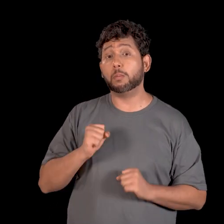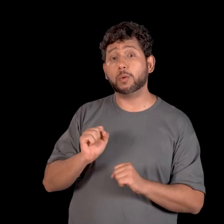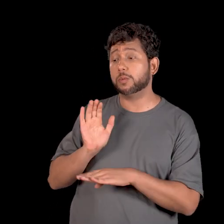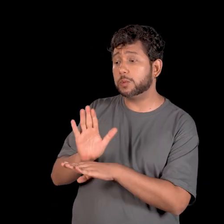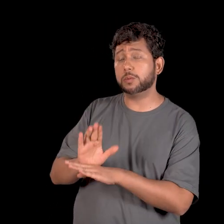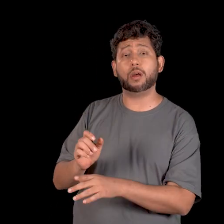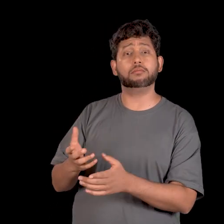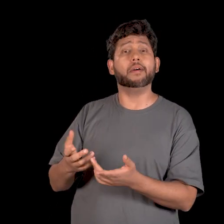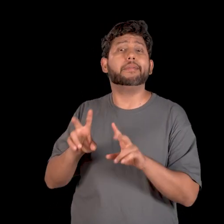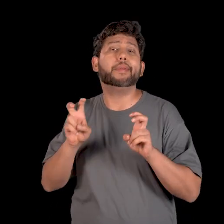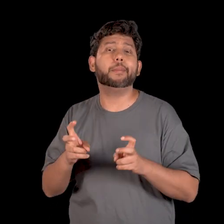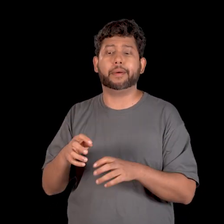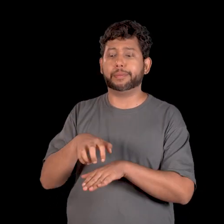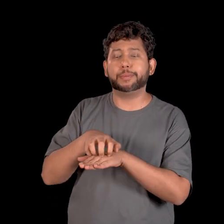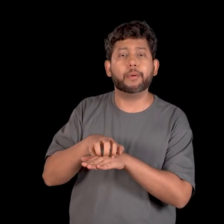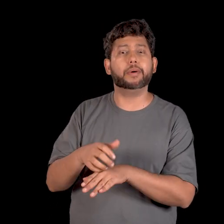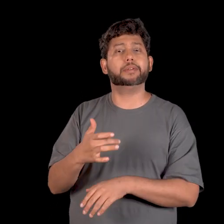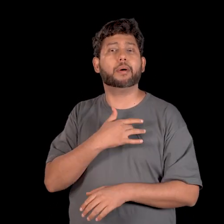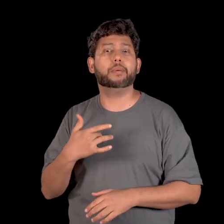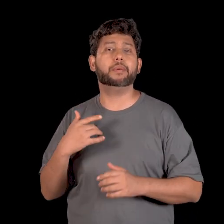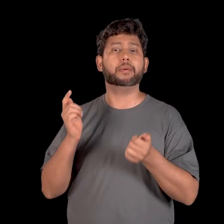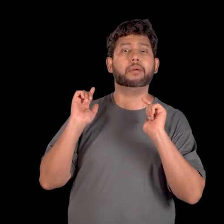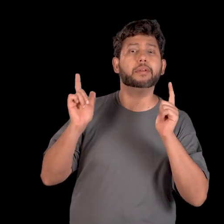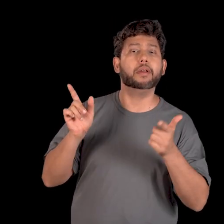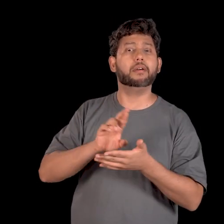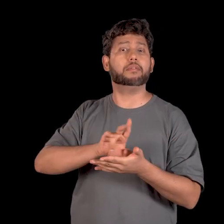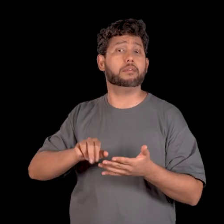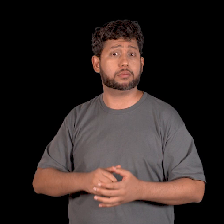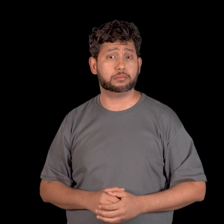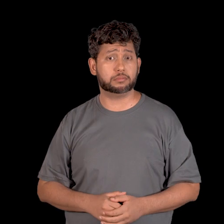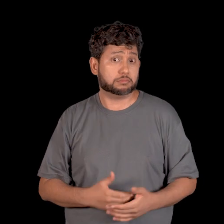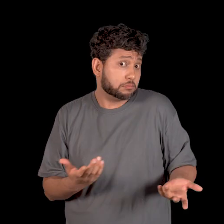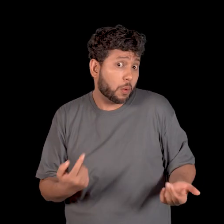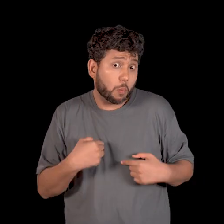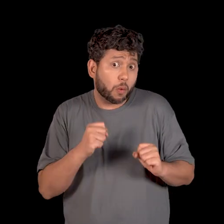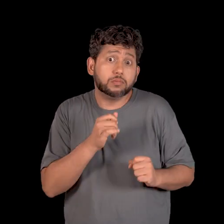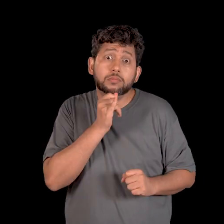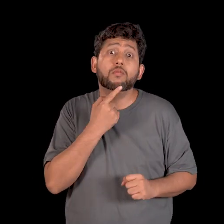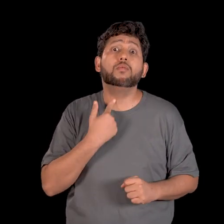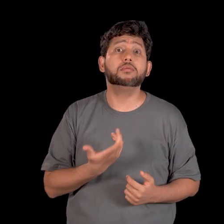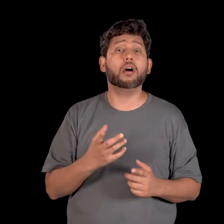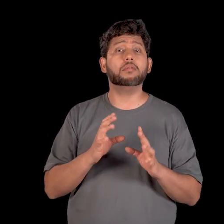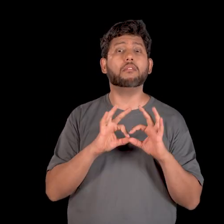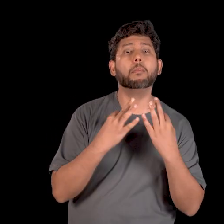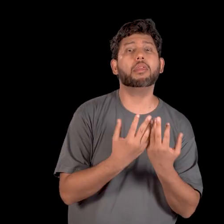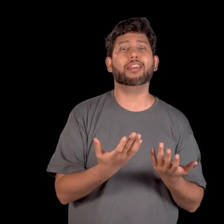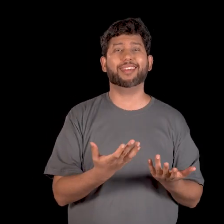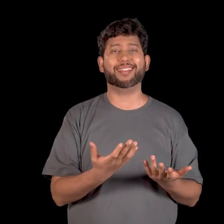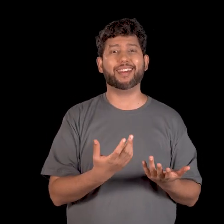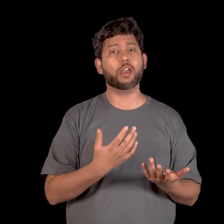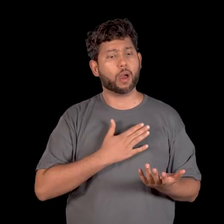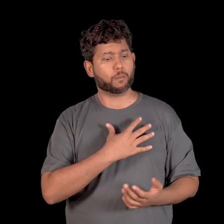escrita. Contribuir para que minha comunidade tenha mais acesso à educação, transporte, saúde, lazer,